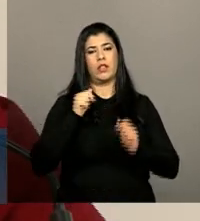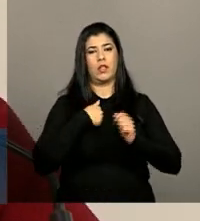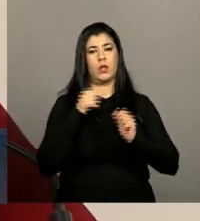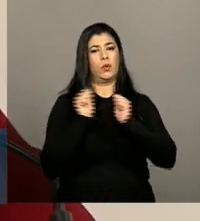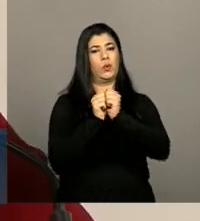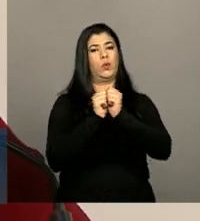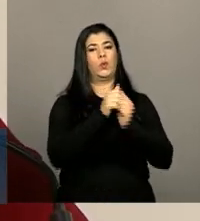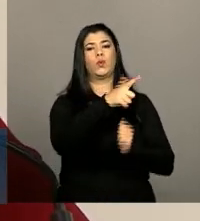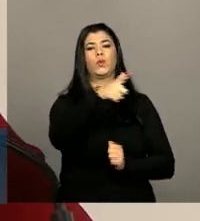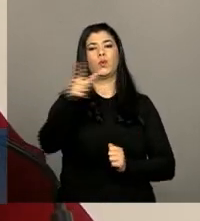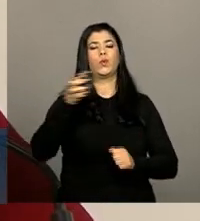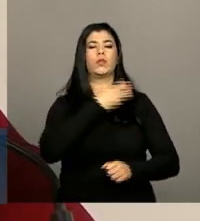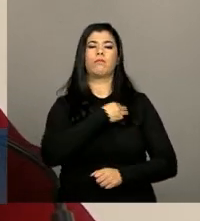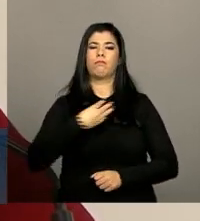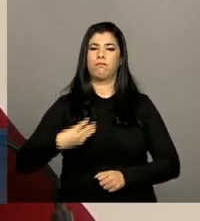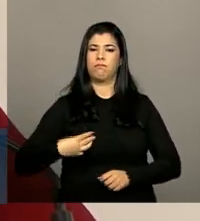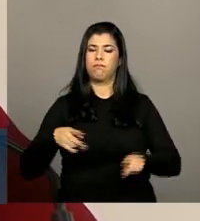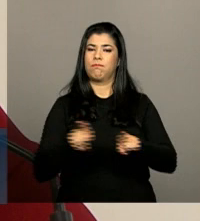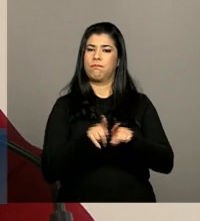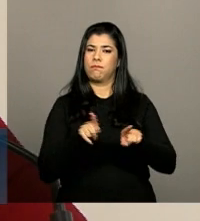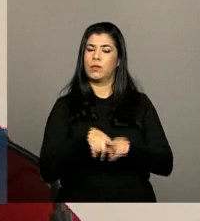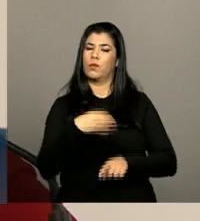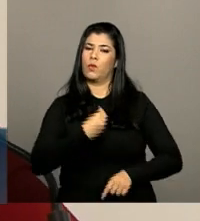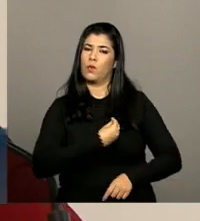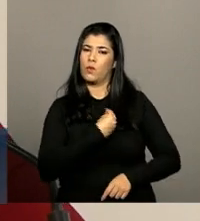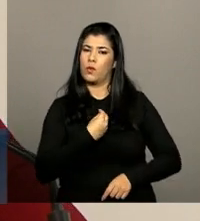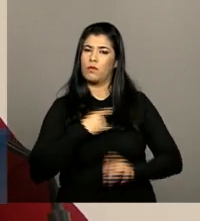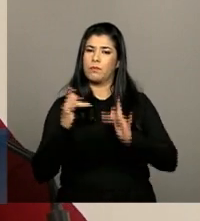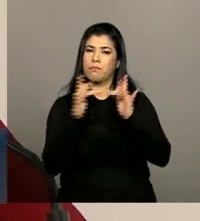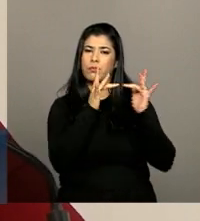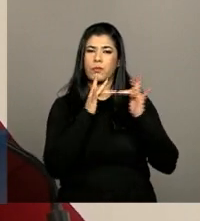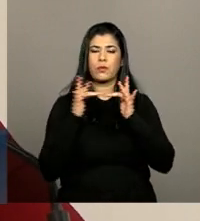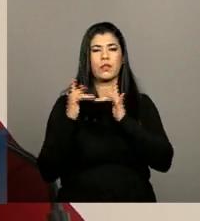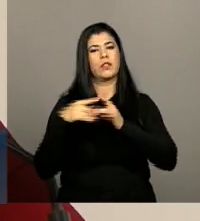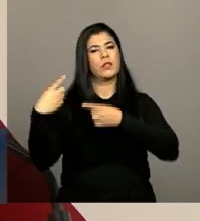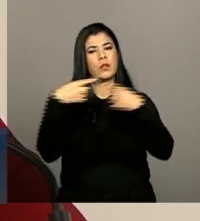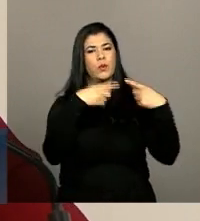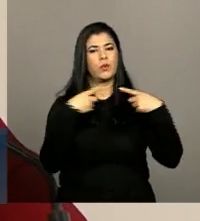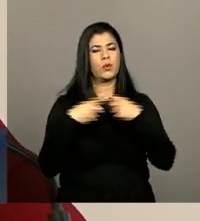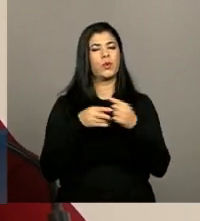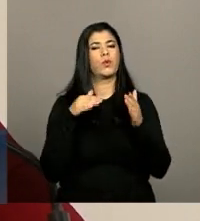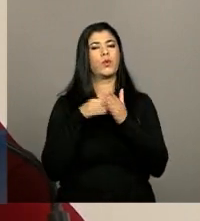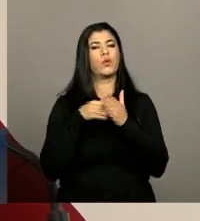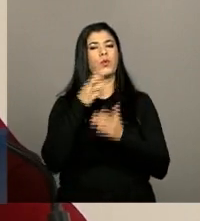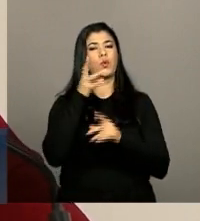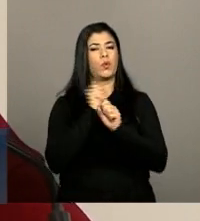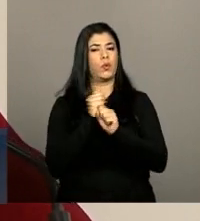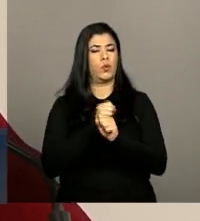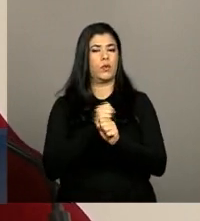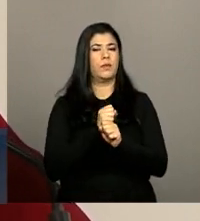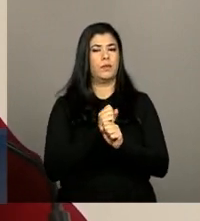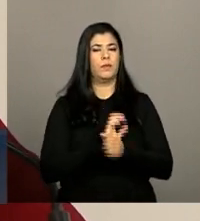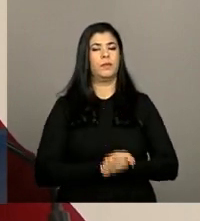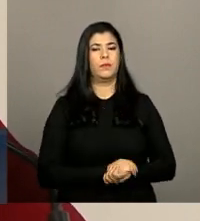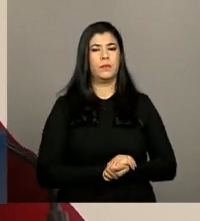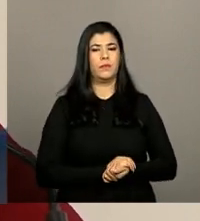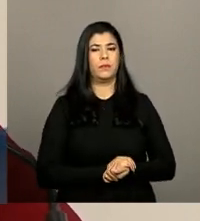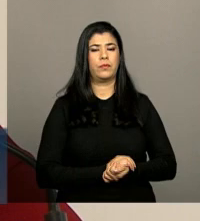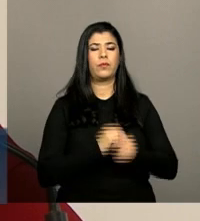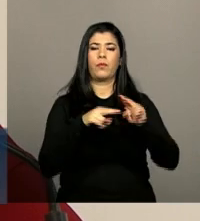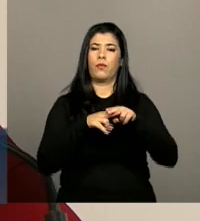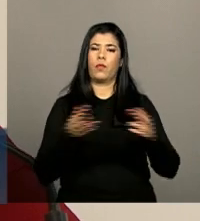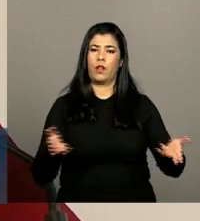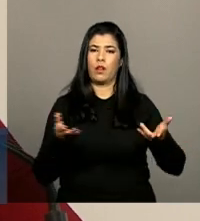ministras aqui presentes que conviveram e debateram com ele nesses últimos 3 anos por isso eu